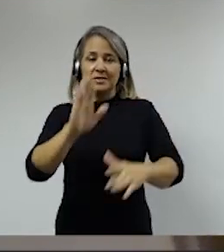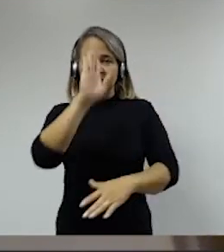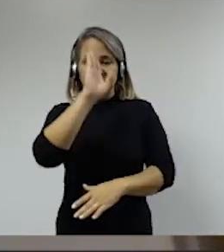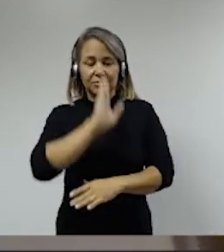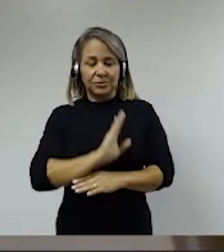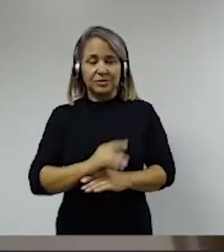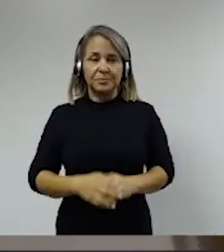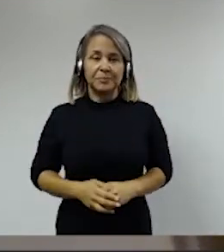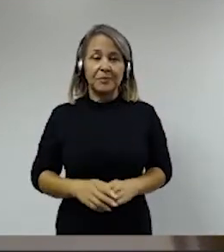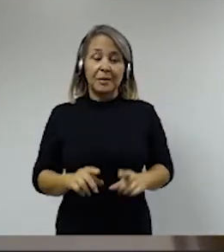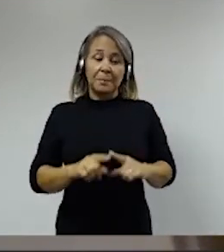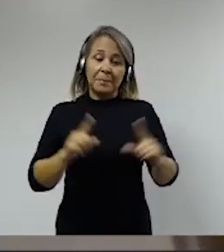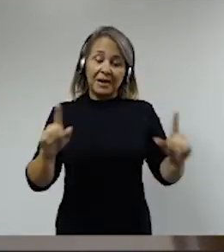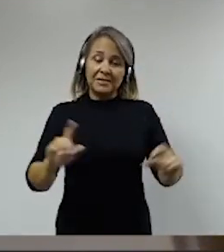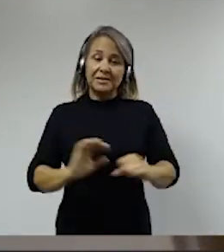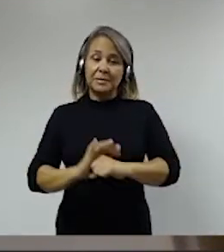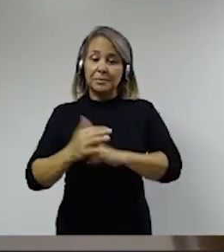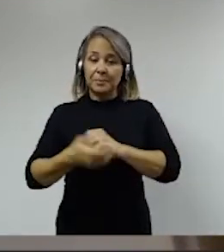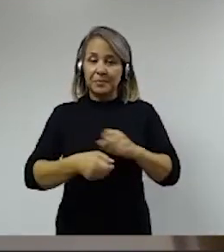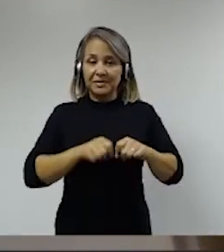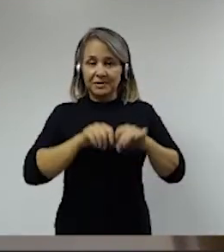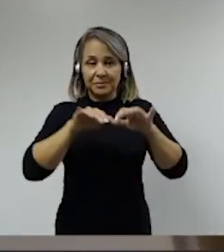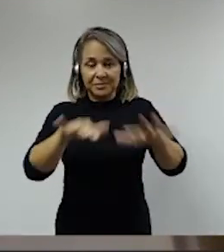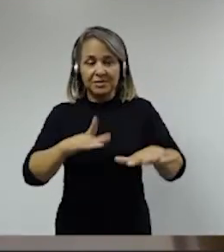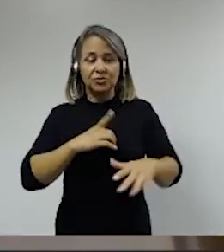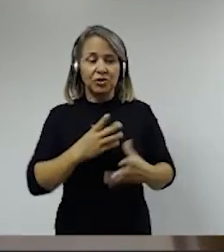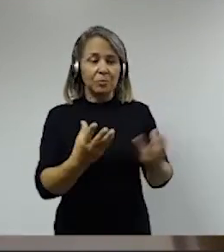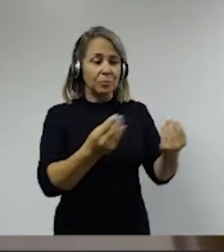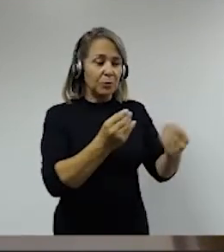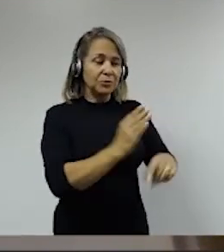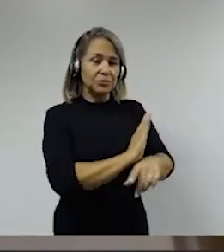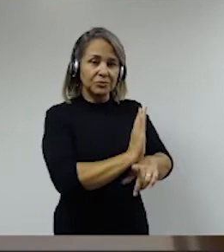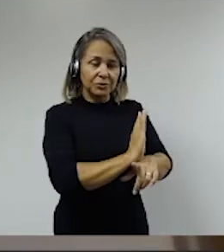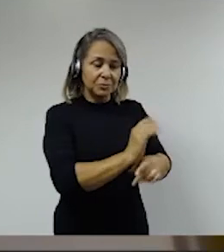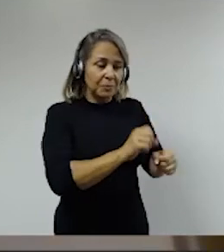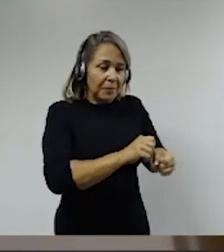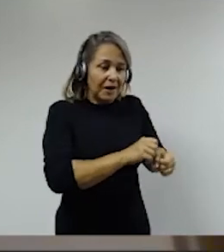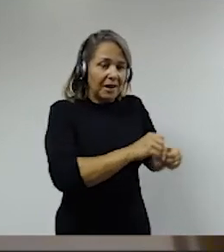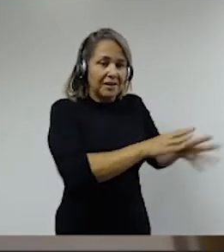tem vários produtores que tinham filmes prontos para serem lançados